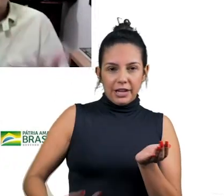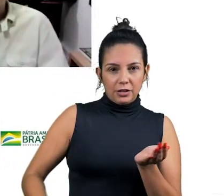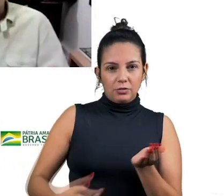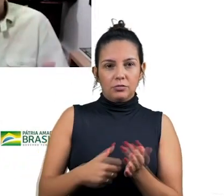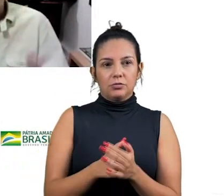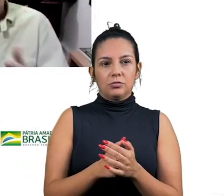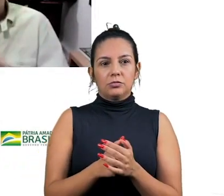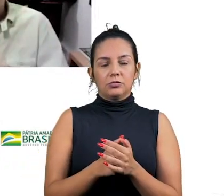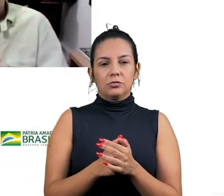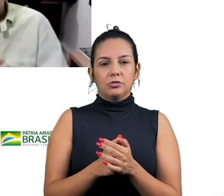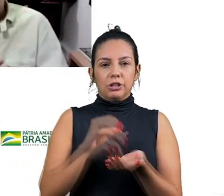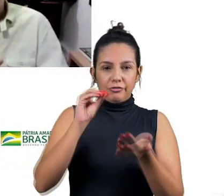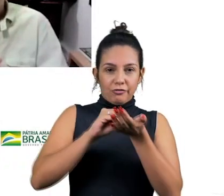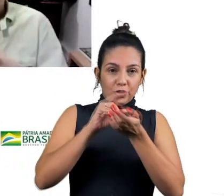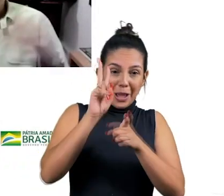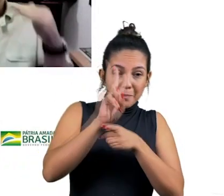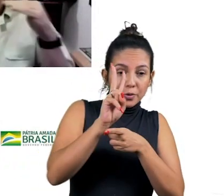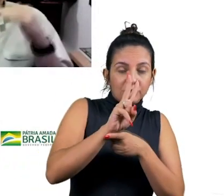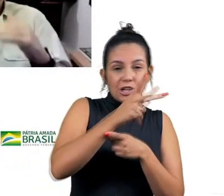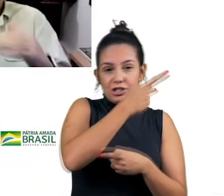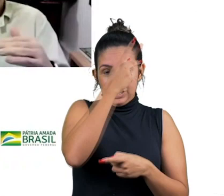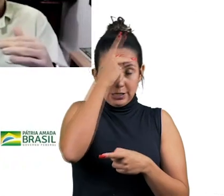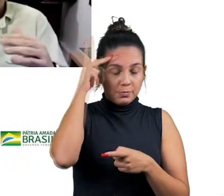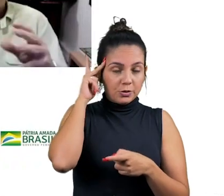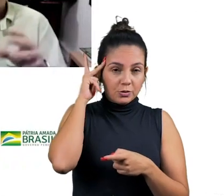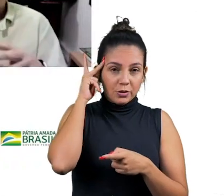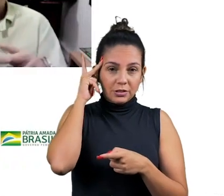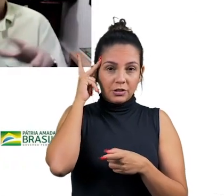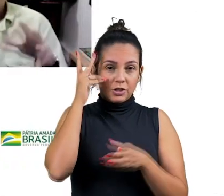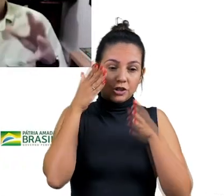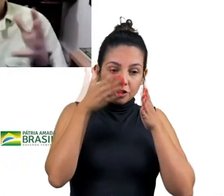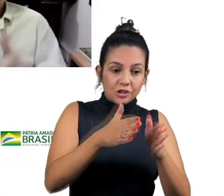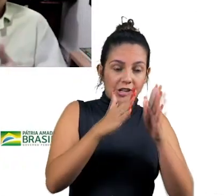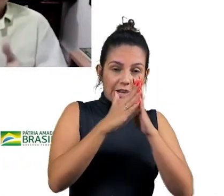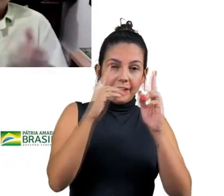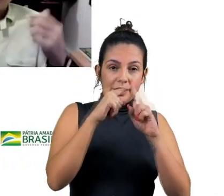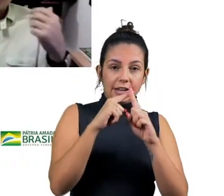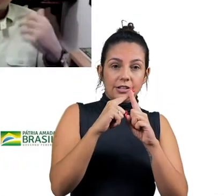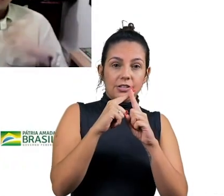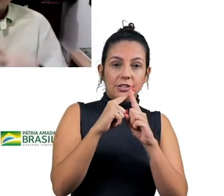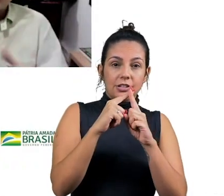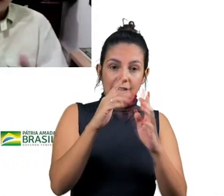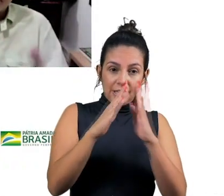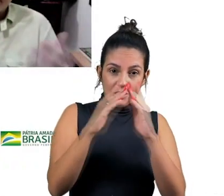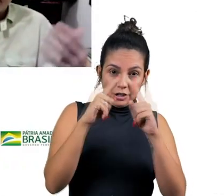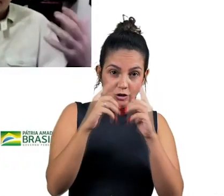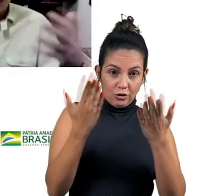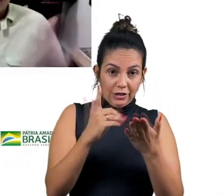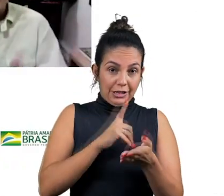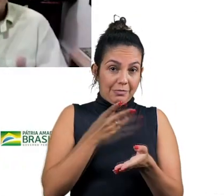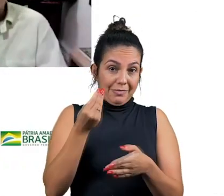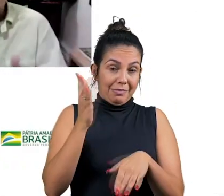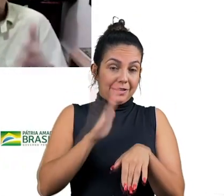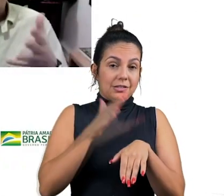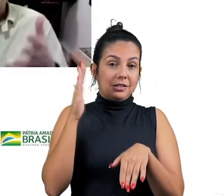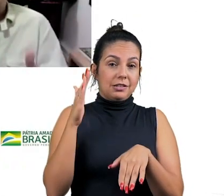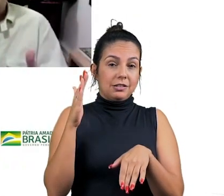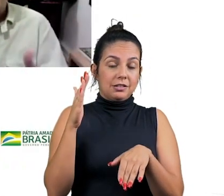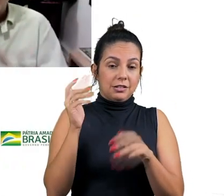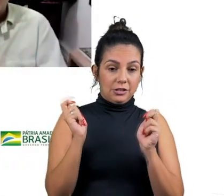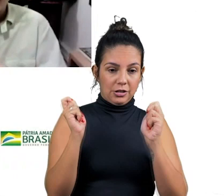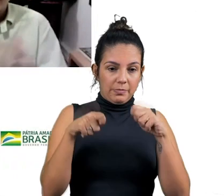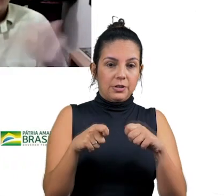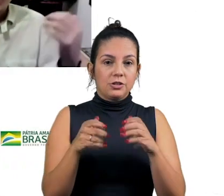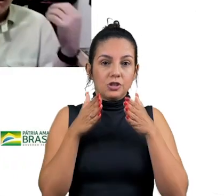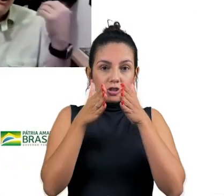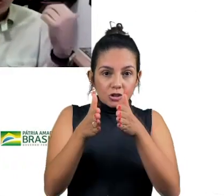a desproteção das pessoas, chega à igreja, e essa igreja hoje tem muito mais essa capacidade